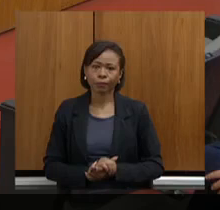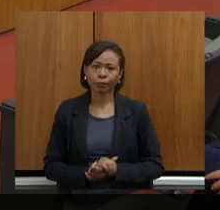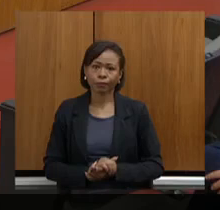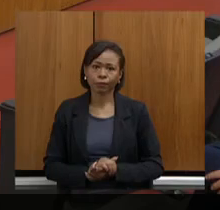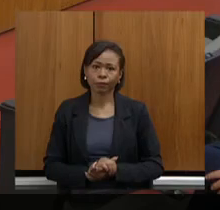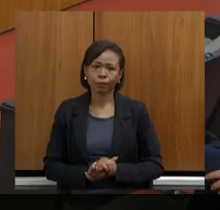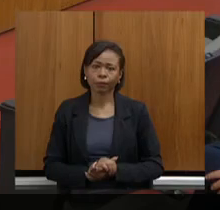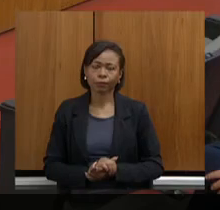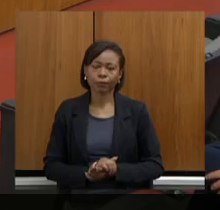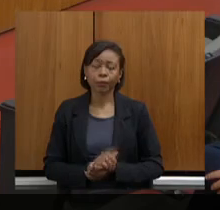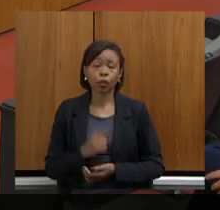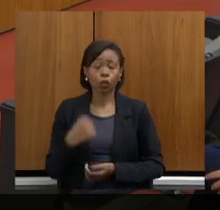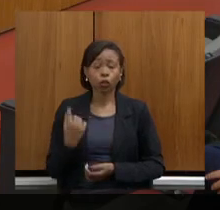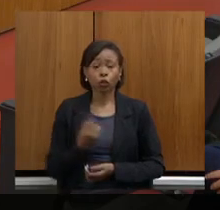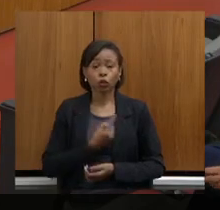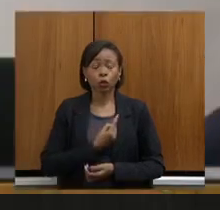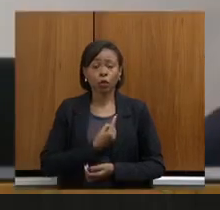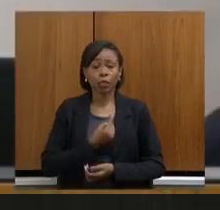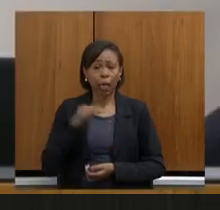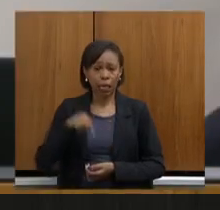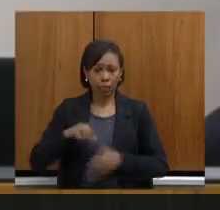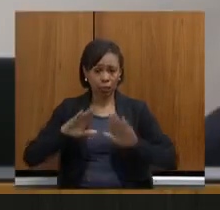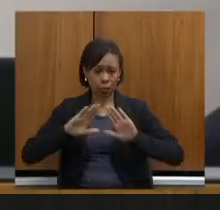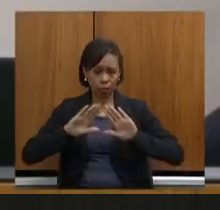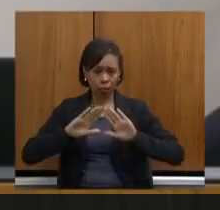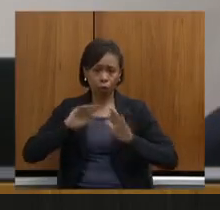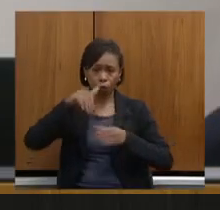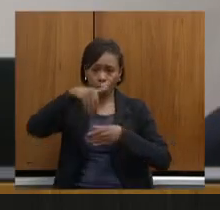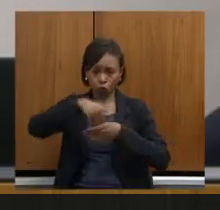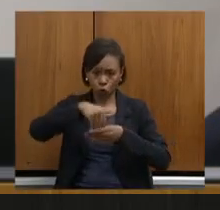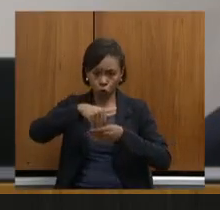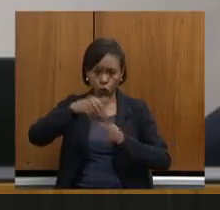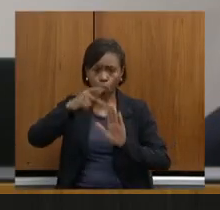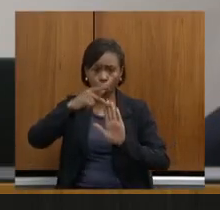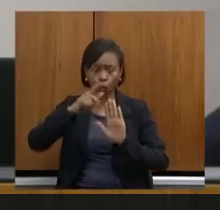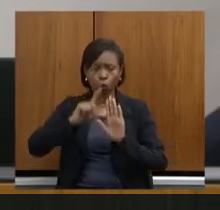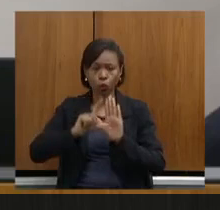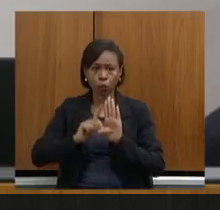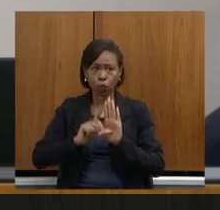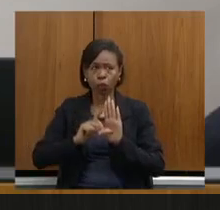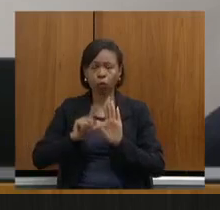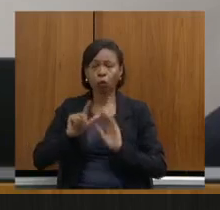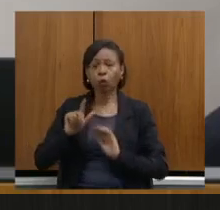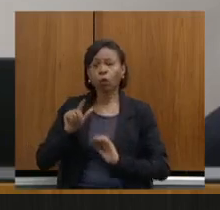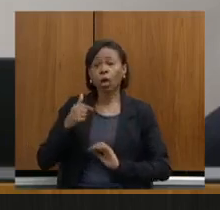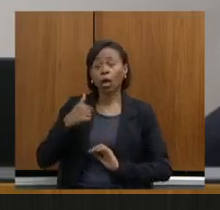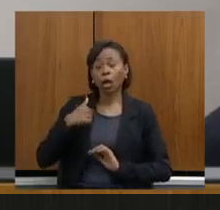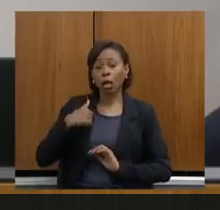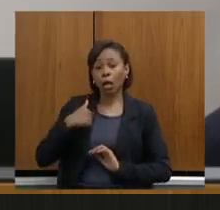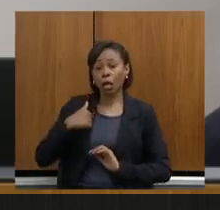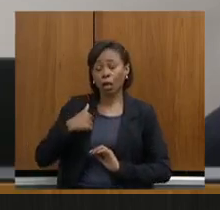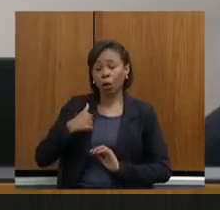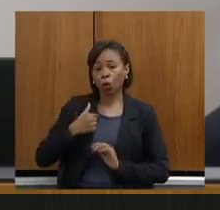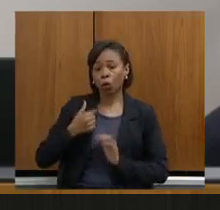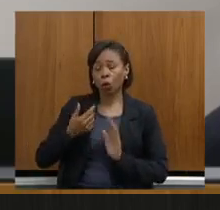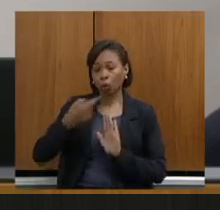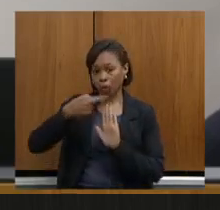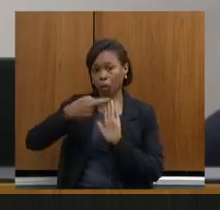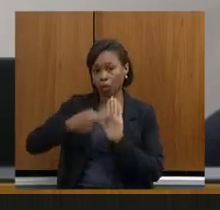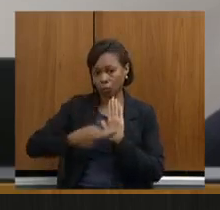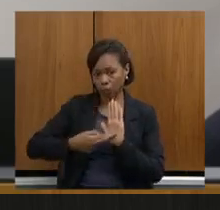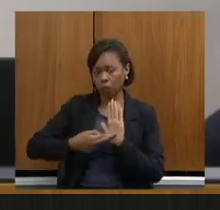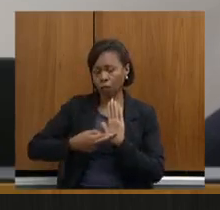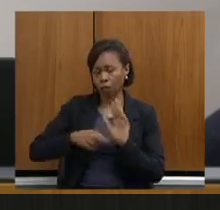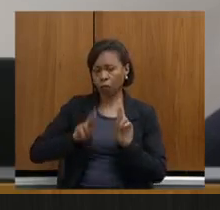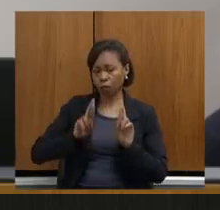hoje nós voltamos nessa casa um projeto cujo Eu fui o relator no sisei essa aqui já é uma pergunta para senhora